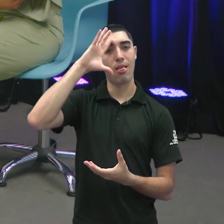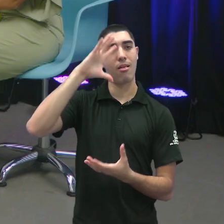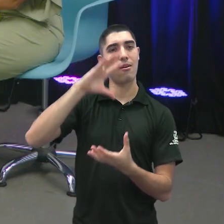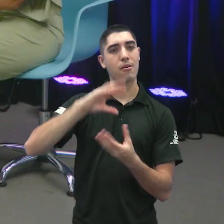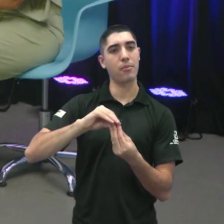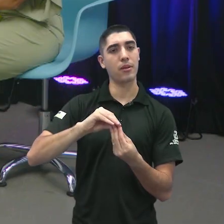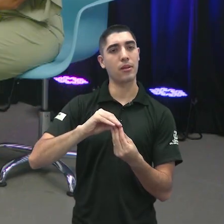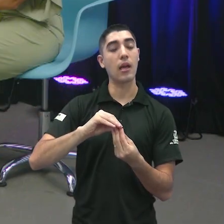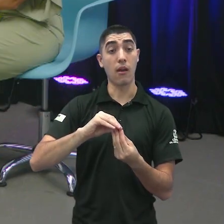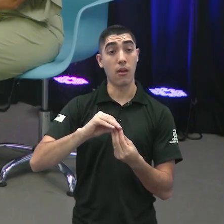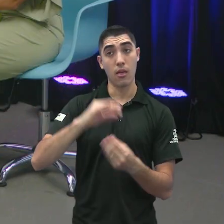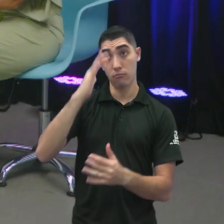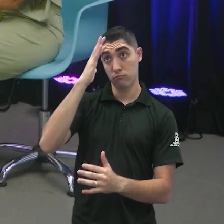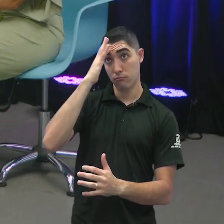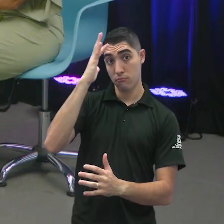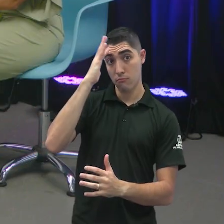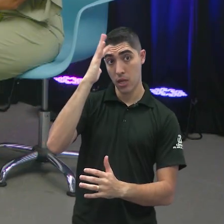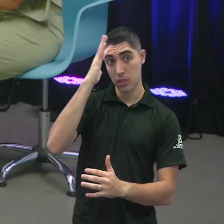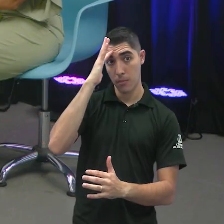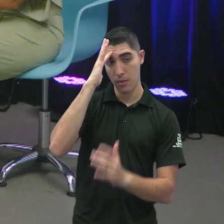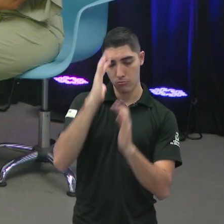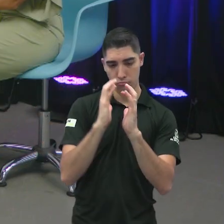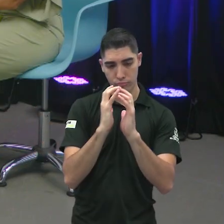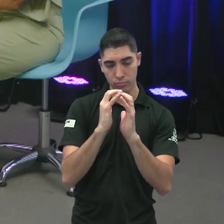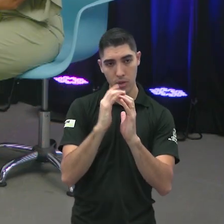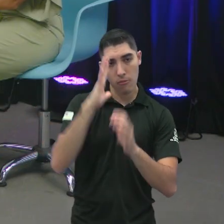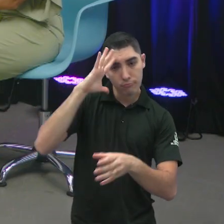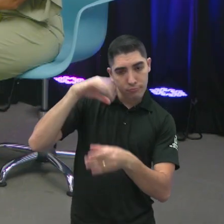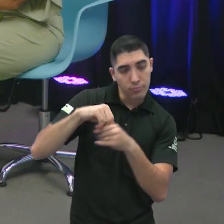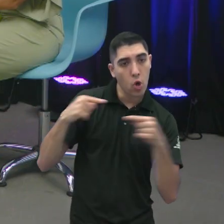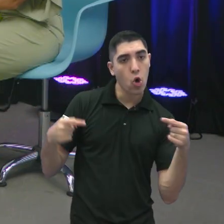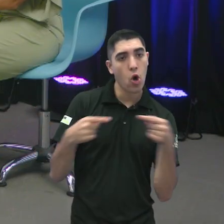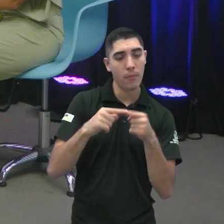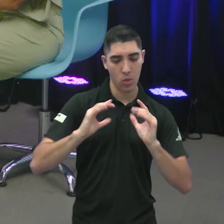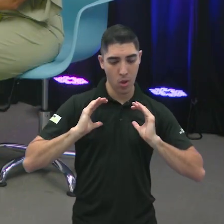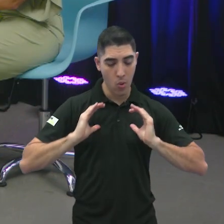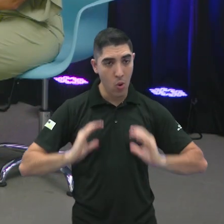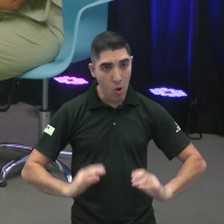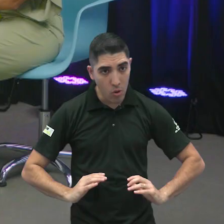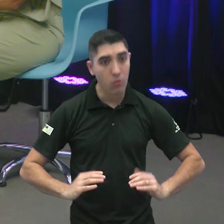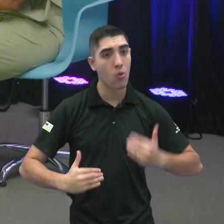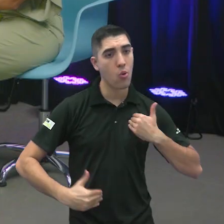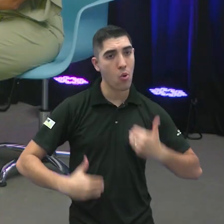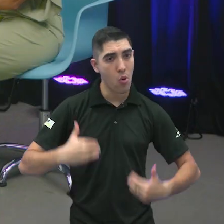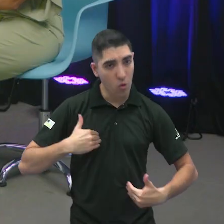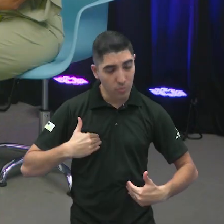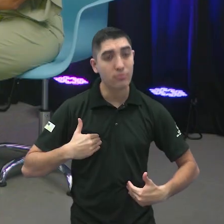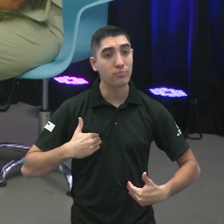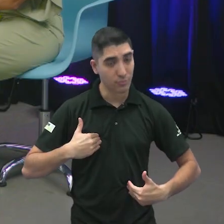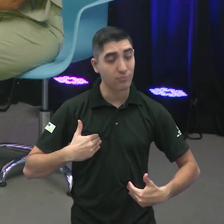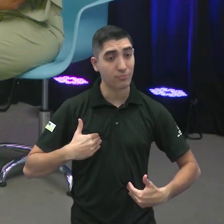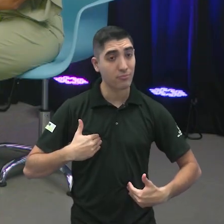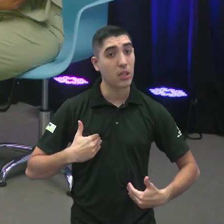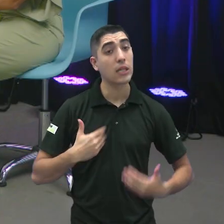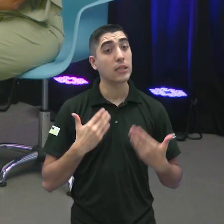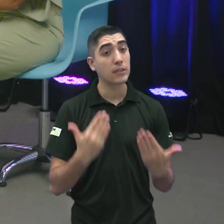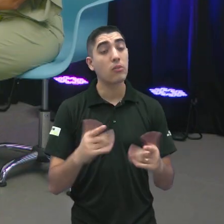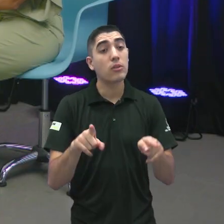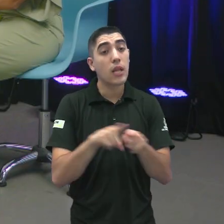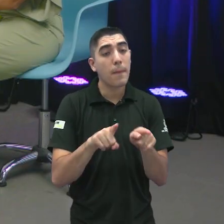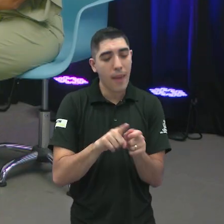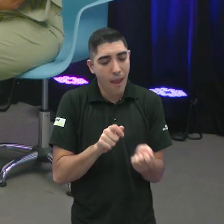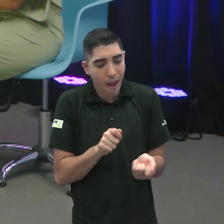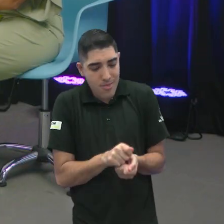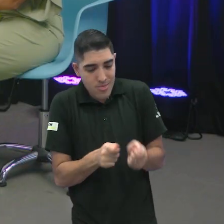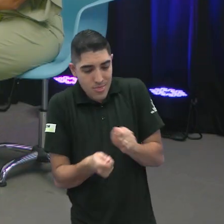o nosso pensamento fica registrado no nosso corpo. Os nossos traumas, eles são registrados ali através de couraças e eles moldam